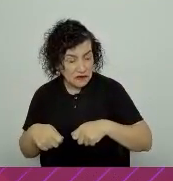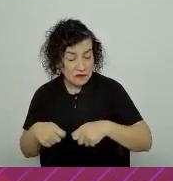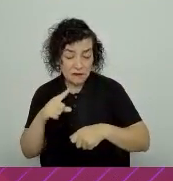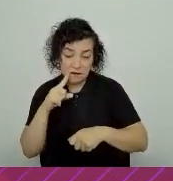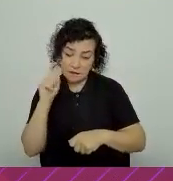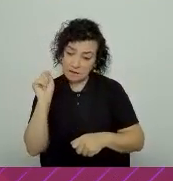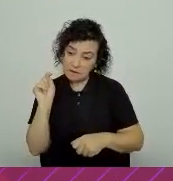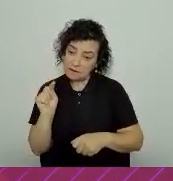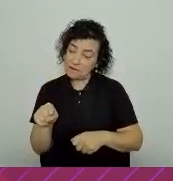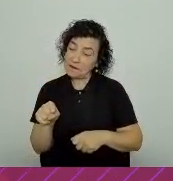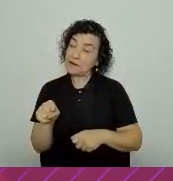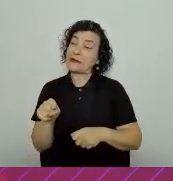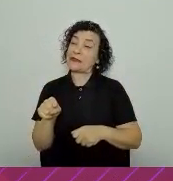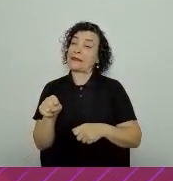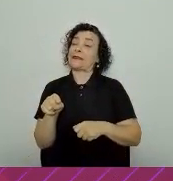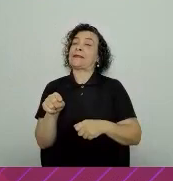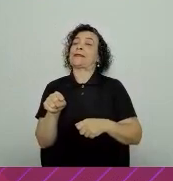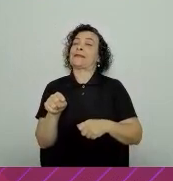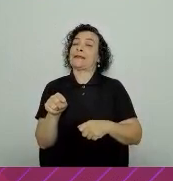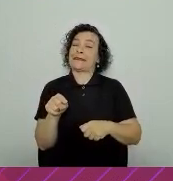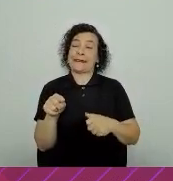muitos questionamentos